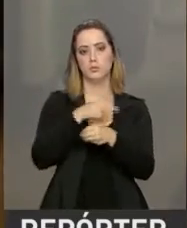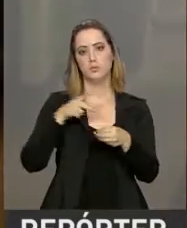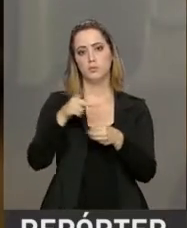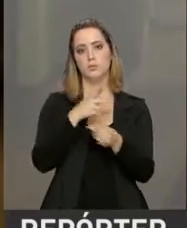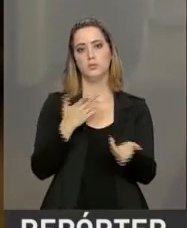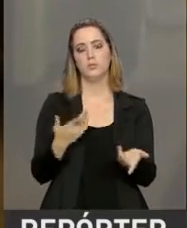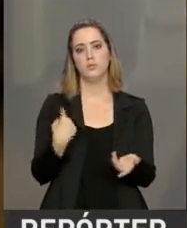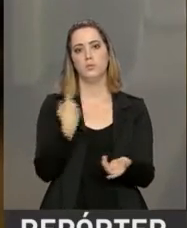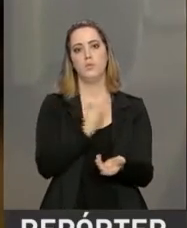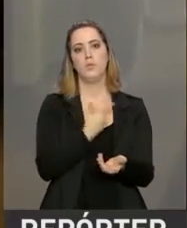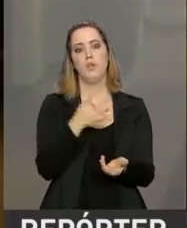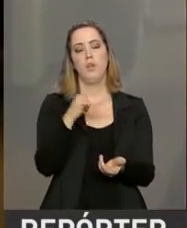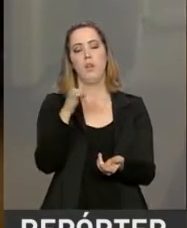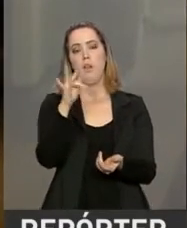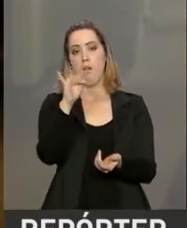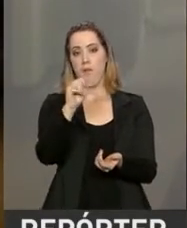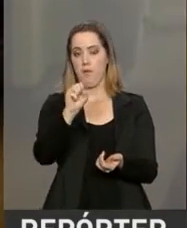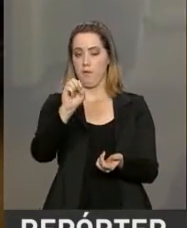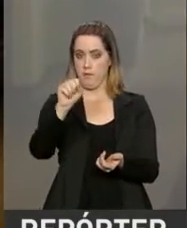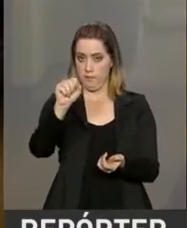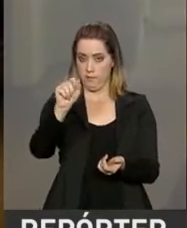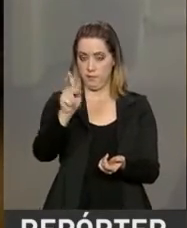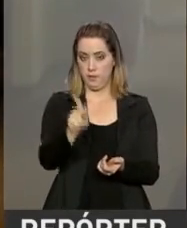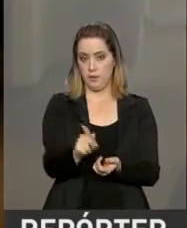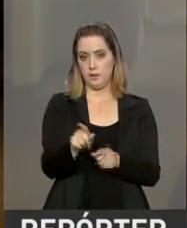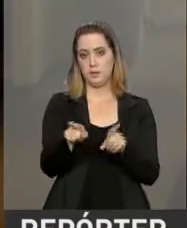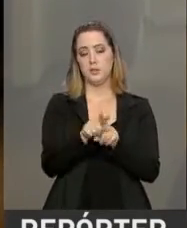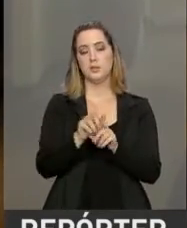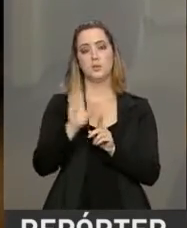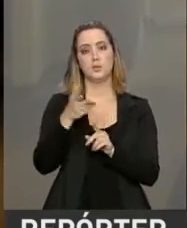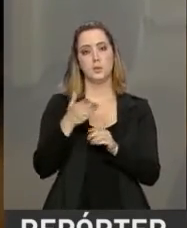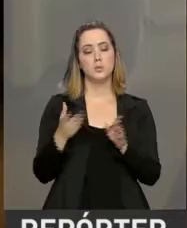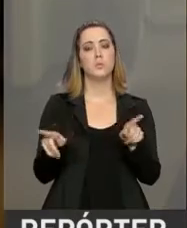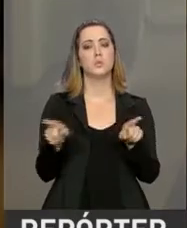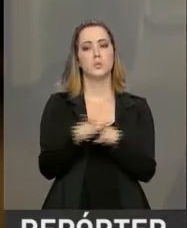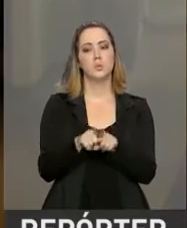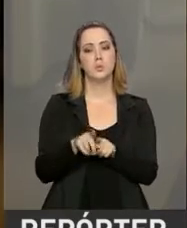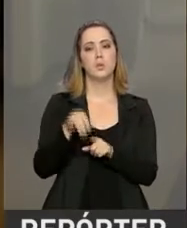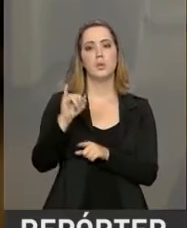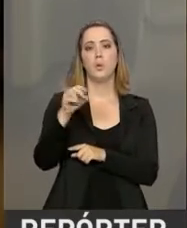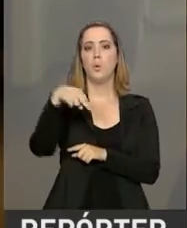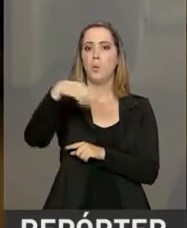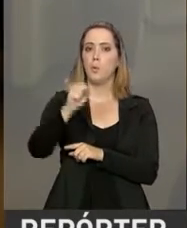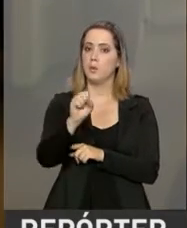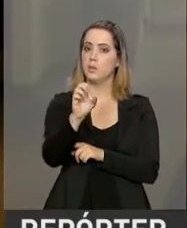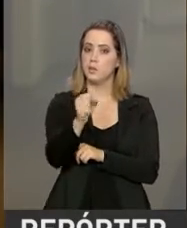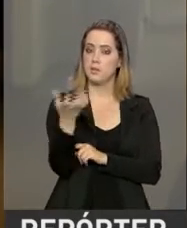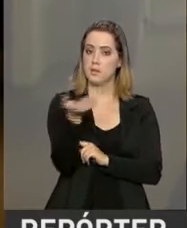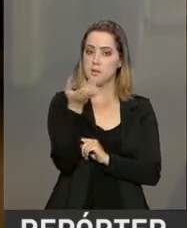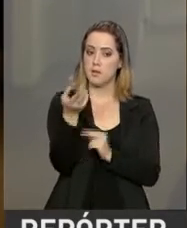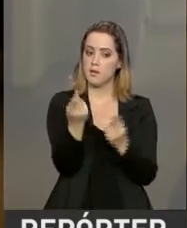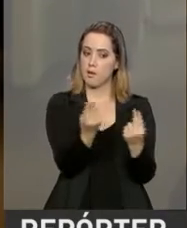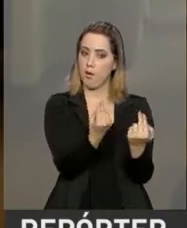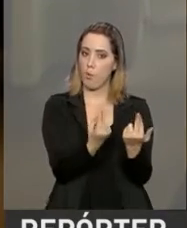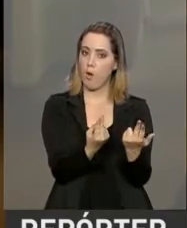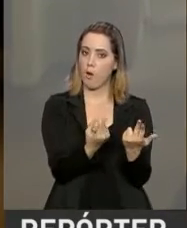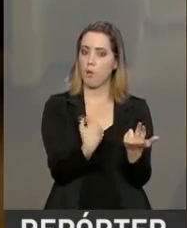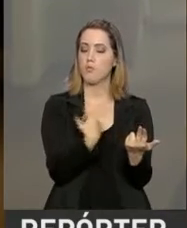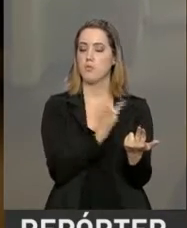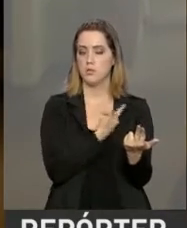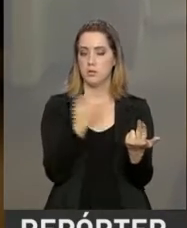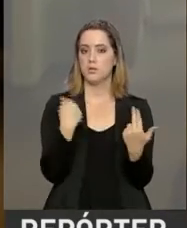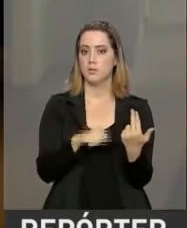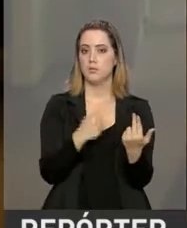tem um bom histórico em matéria de reabilitação profissional, o INSS quer aprimorar os seus processos internos e nós gostaríamos, claro,